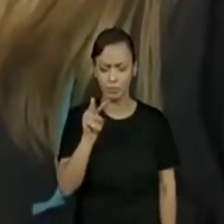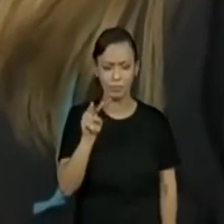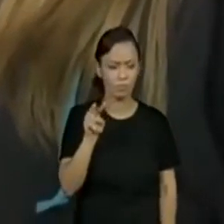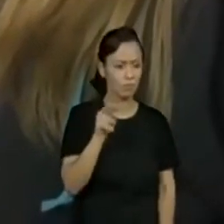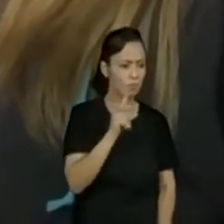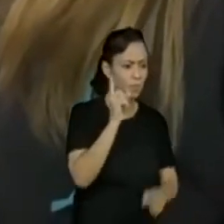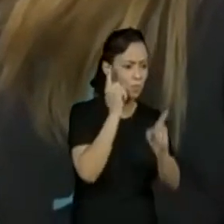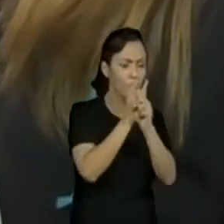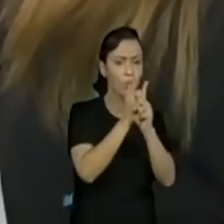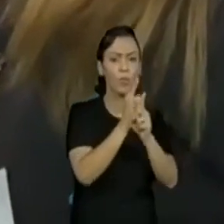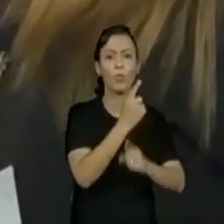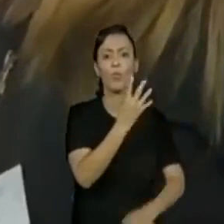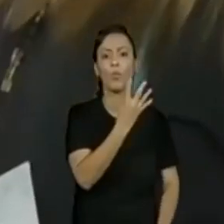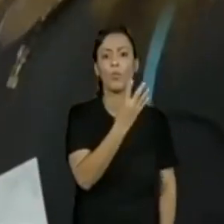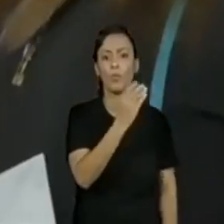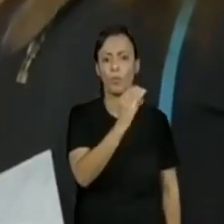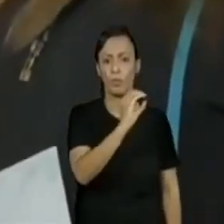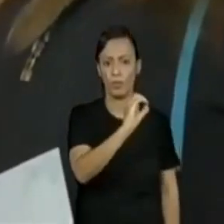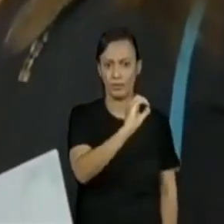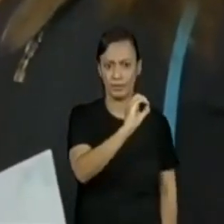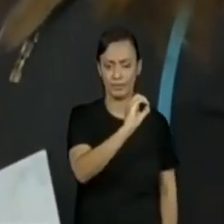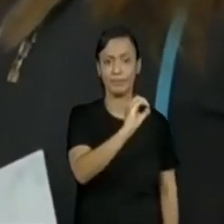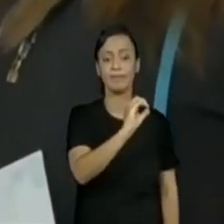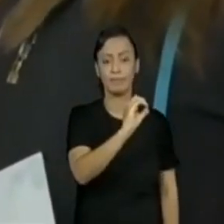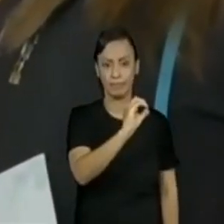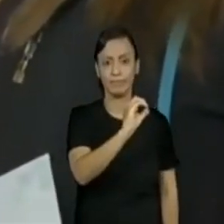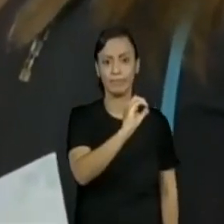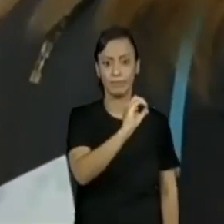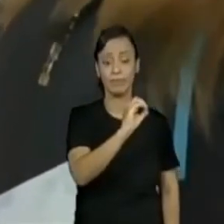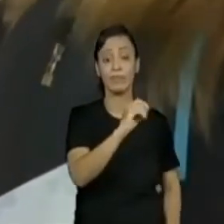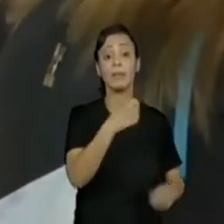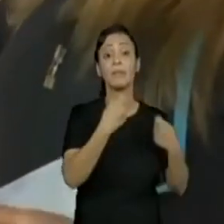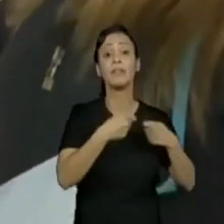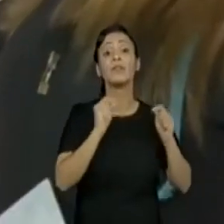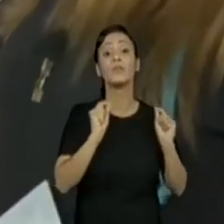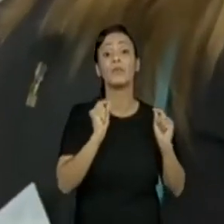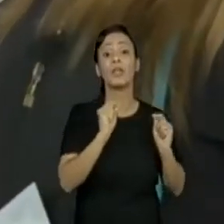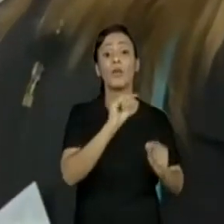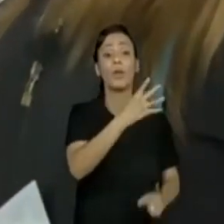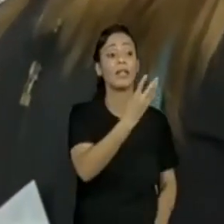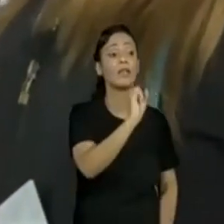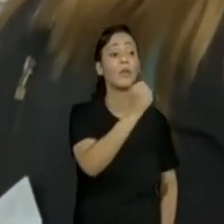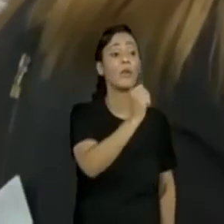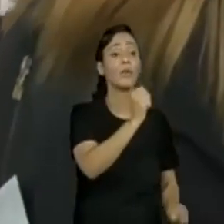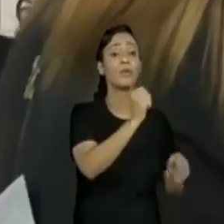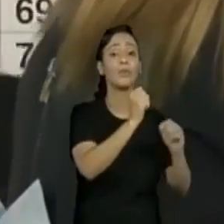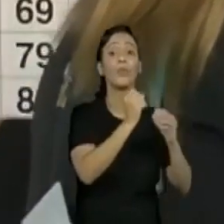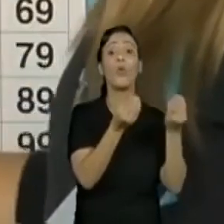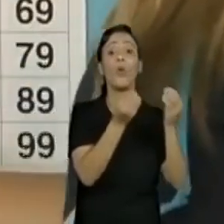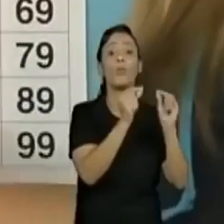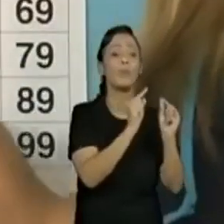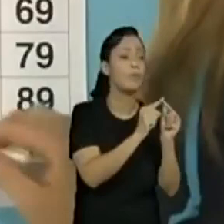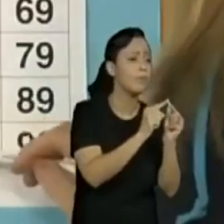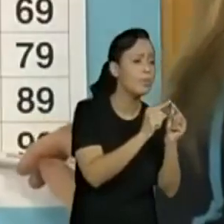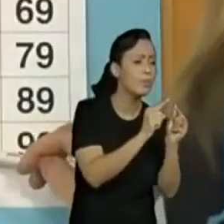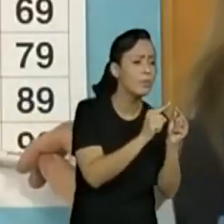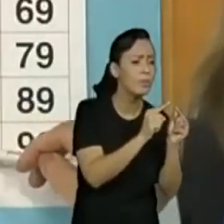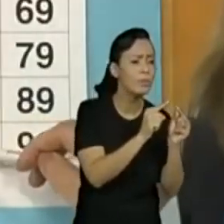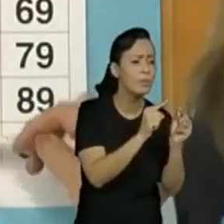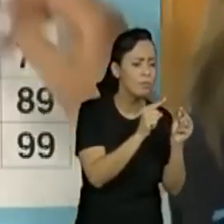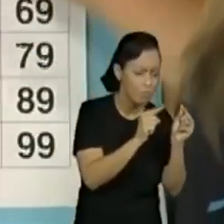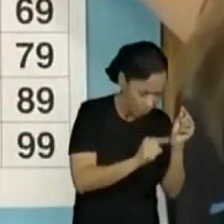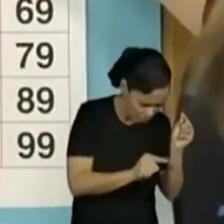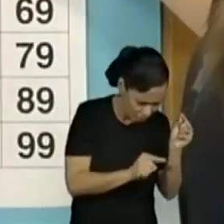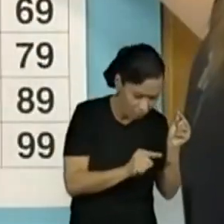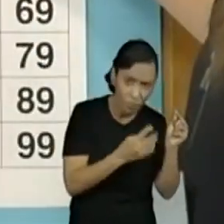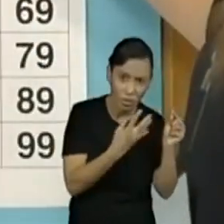número 40 e eu preciso encontrar aqui no quadro o número 48. Eu vou procurar onde? Aqui